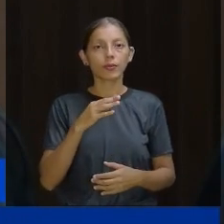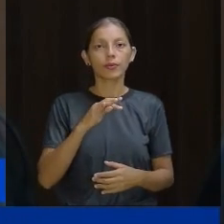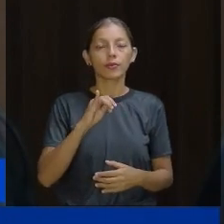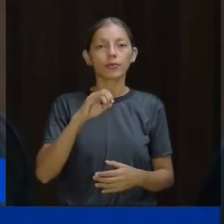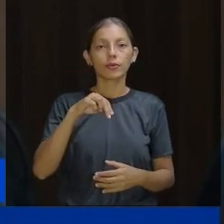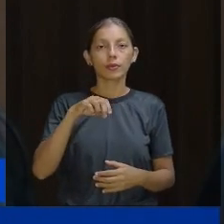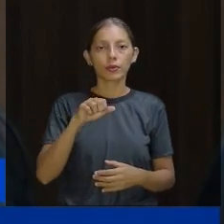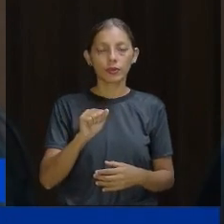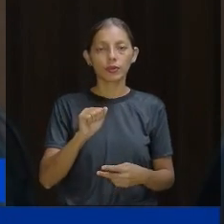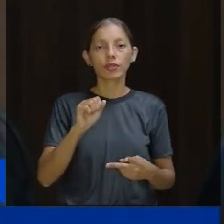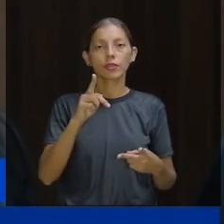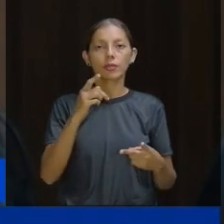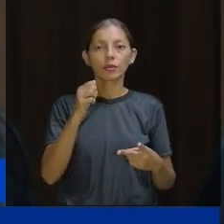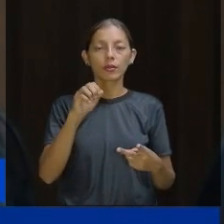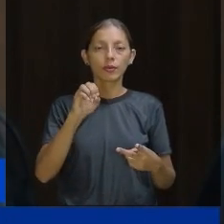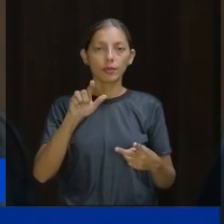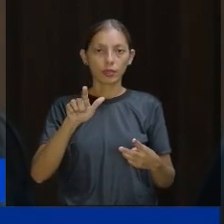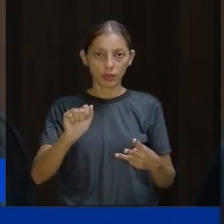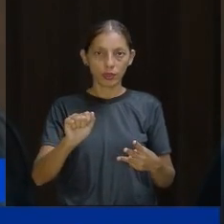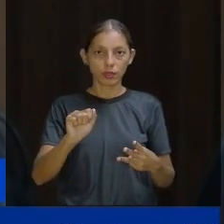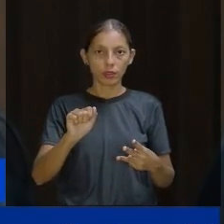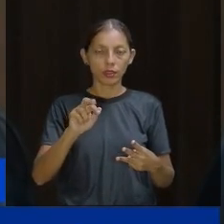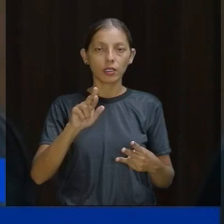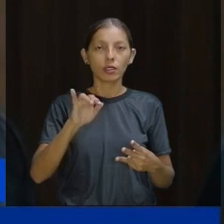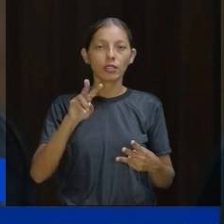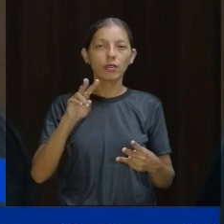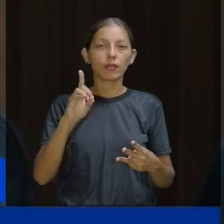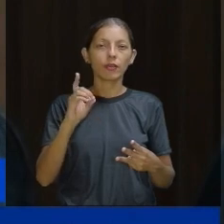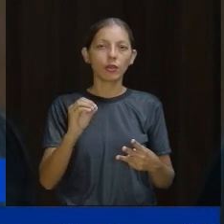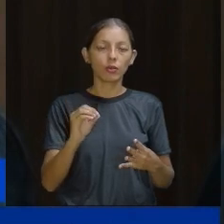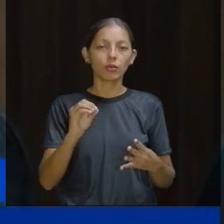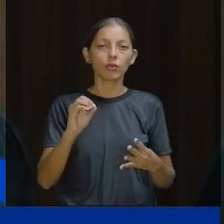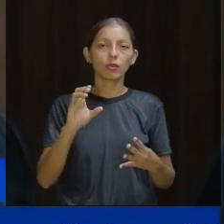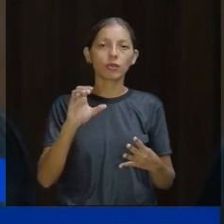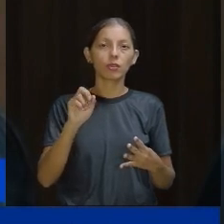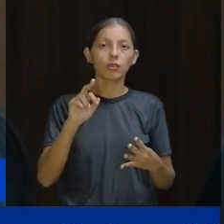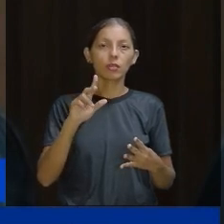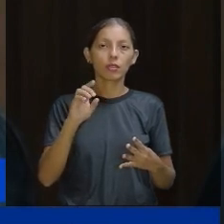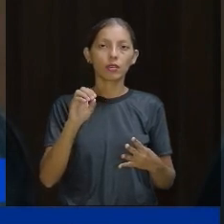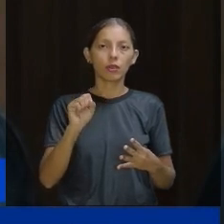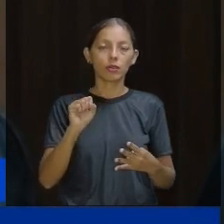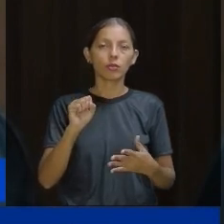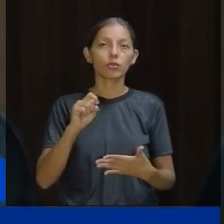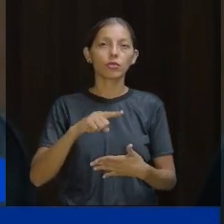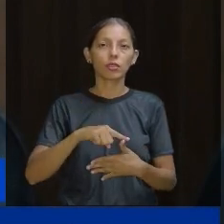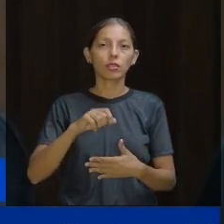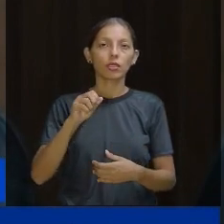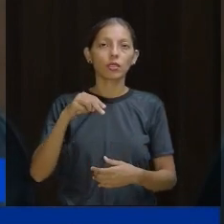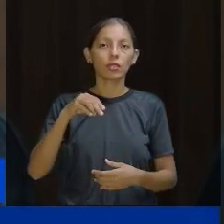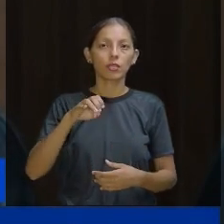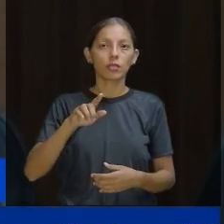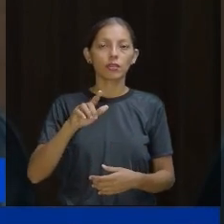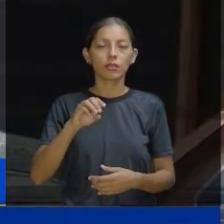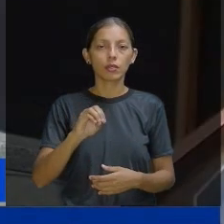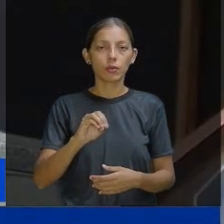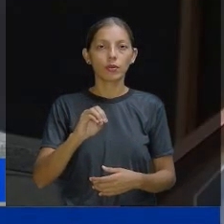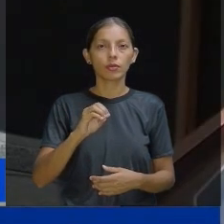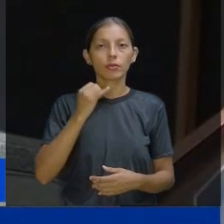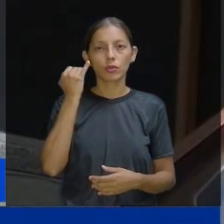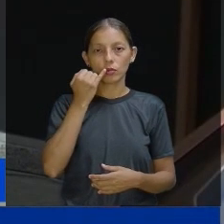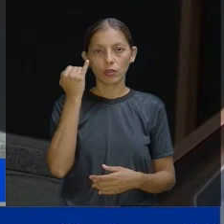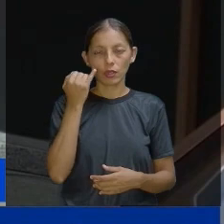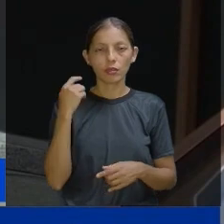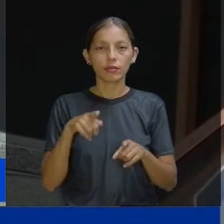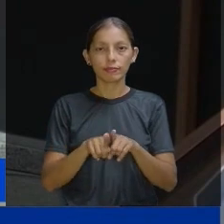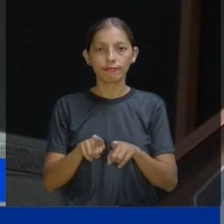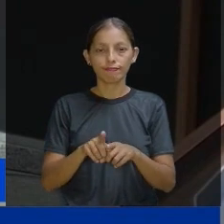Souza, Paola Santos, Rivaldo Valente, Carlos Torque, Anselmo Gonçalves e João Lages. O